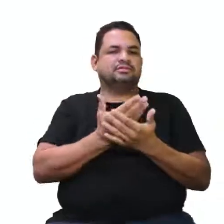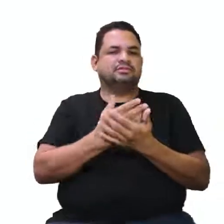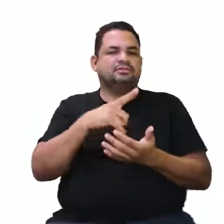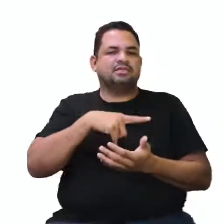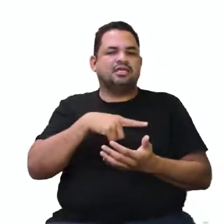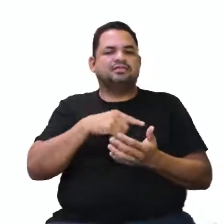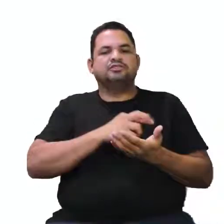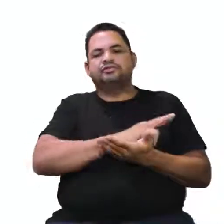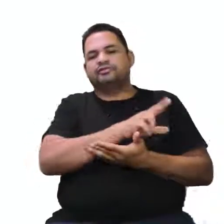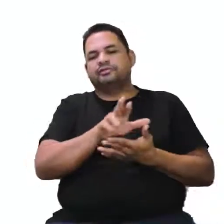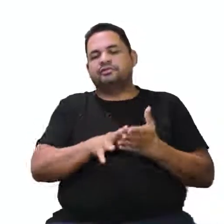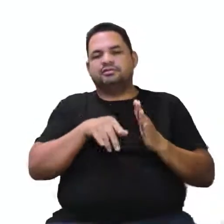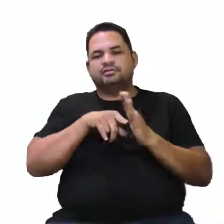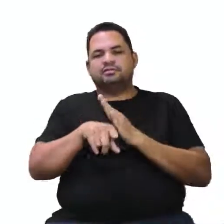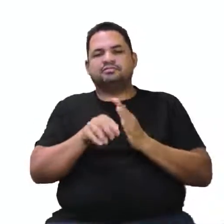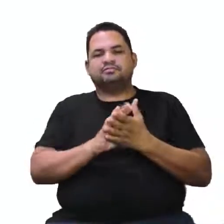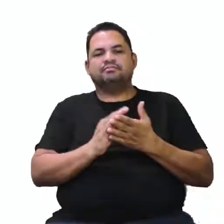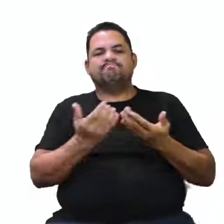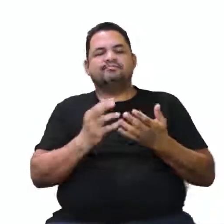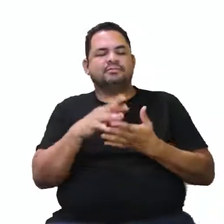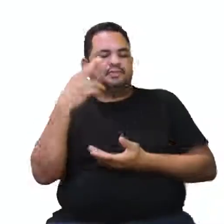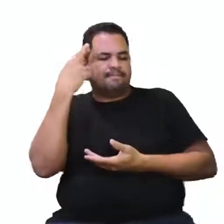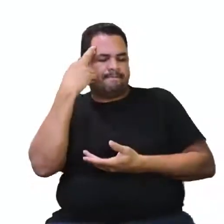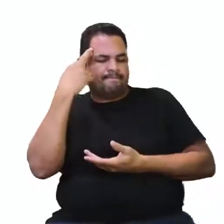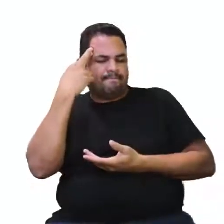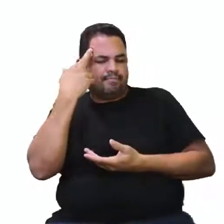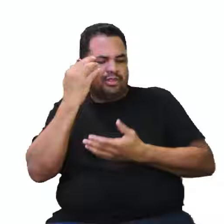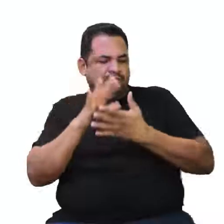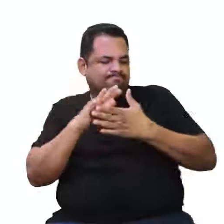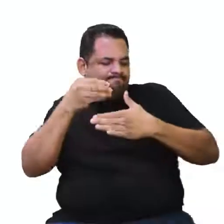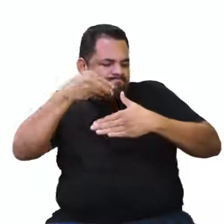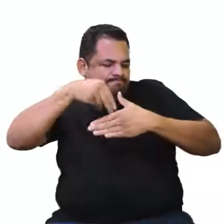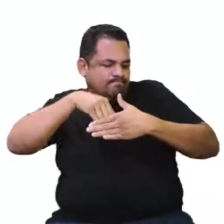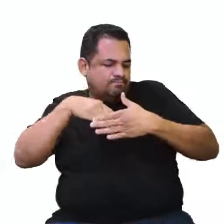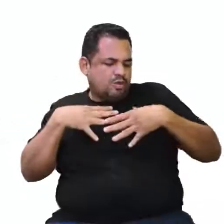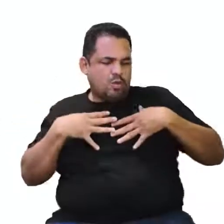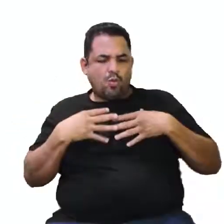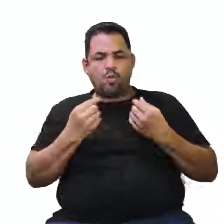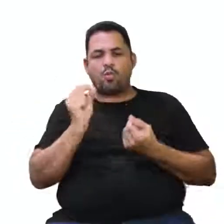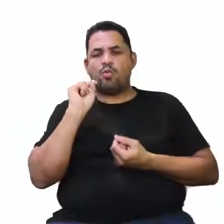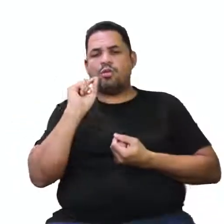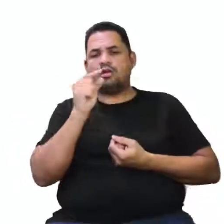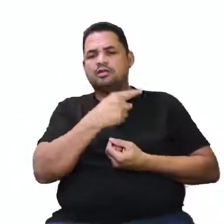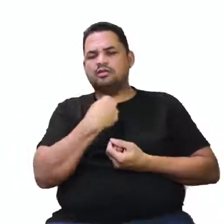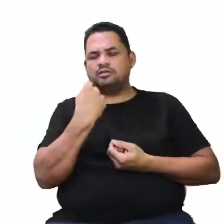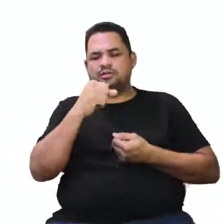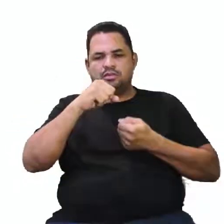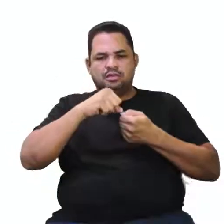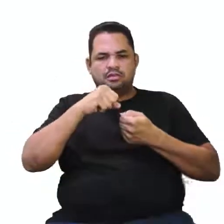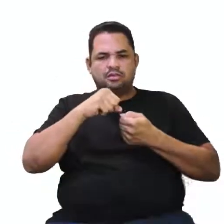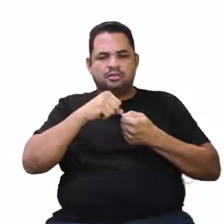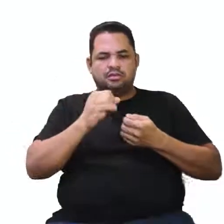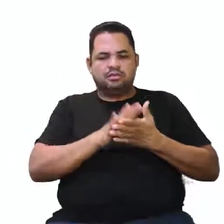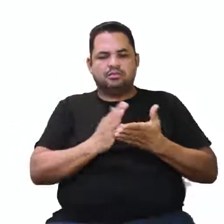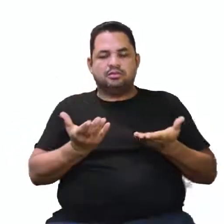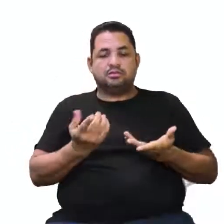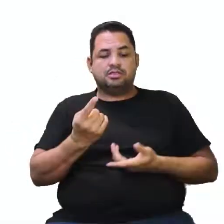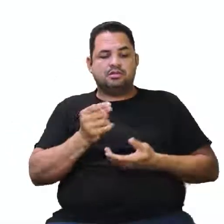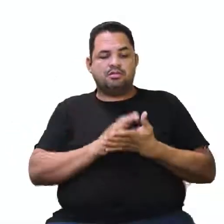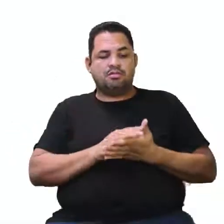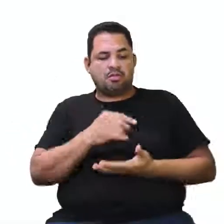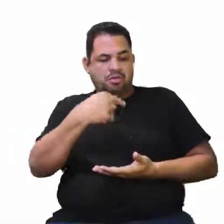bastante questionamento. Tem, que é para a gente refletir, internalizar aí o que a gente está fazendo desse nosso